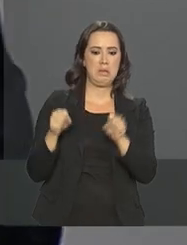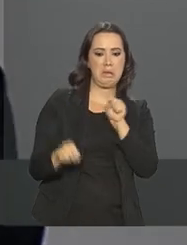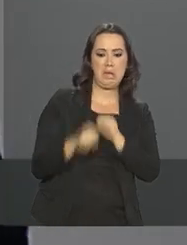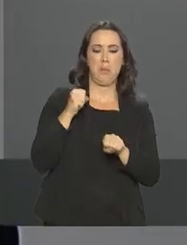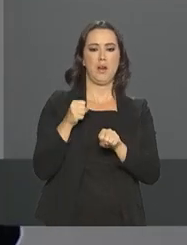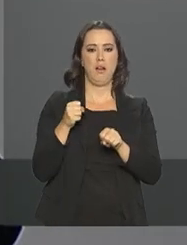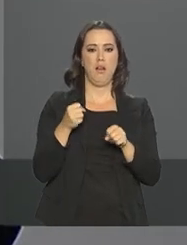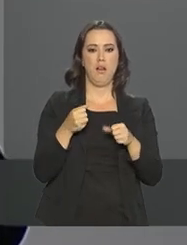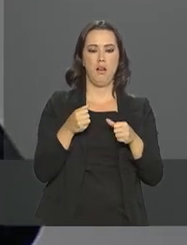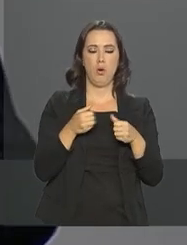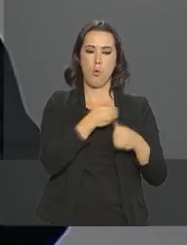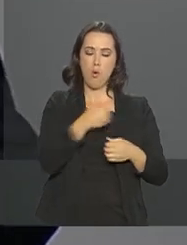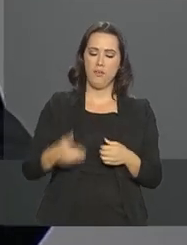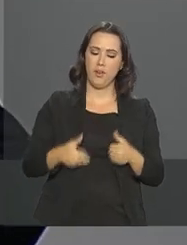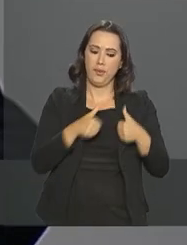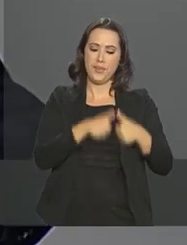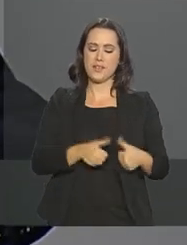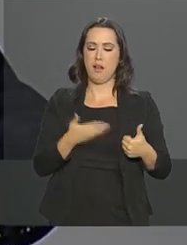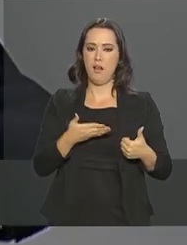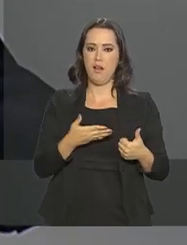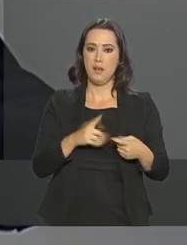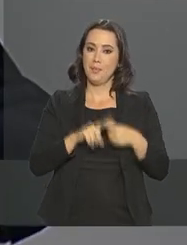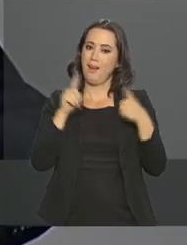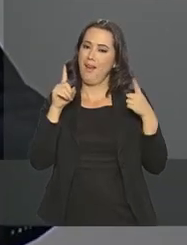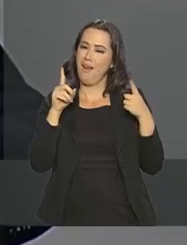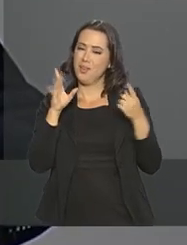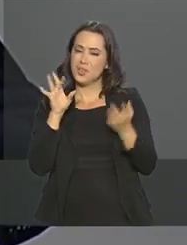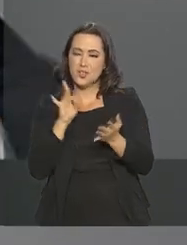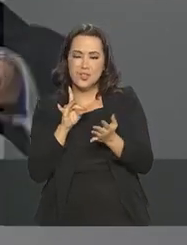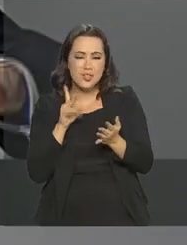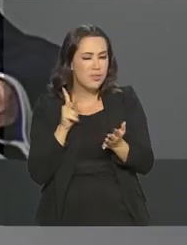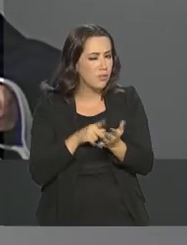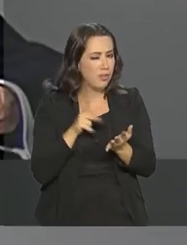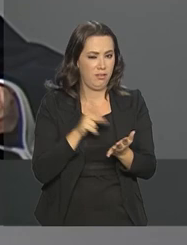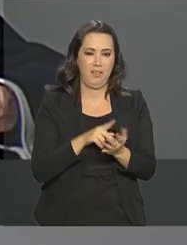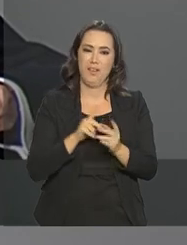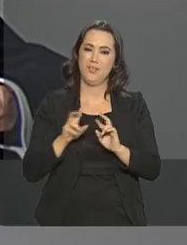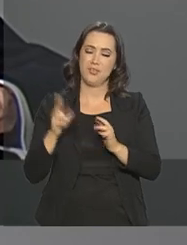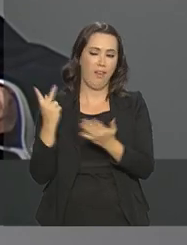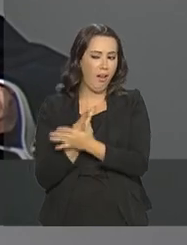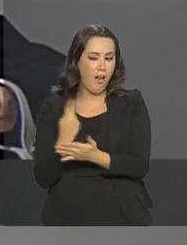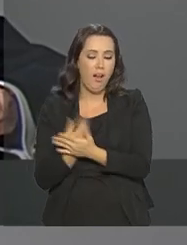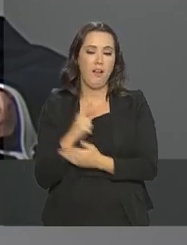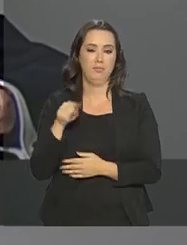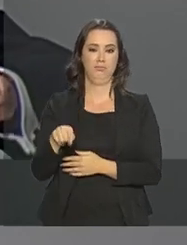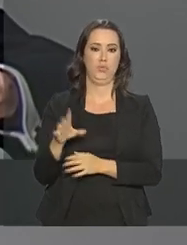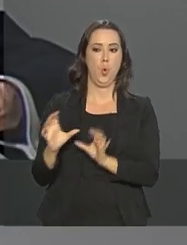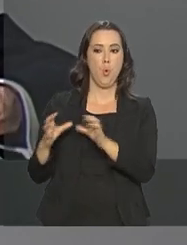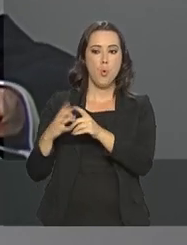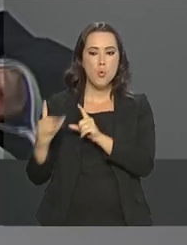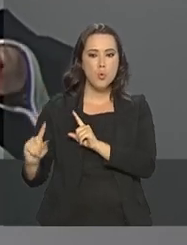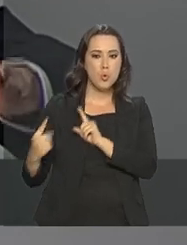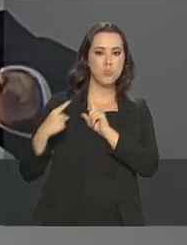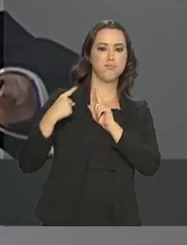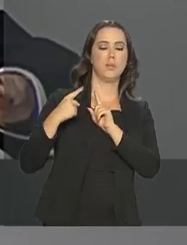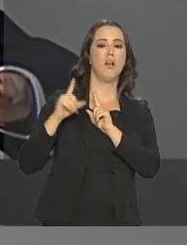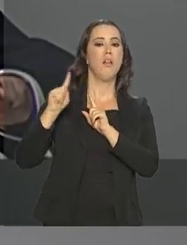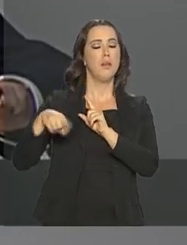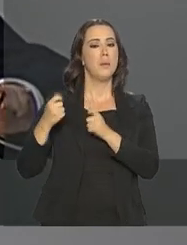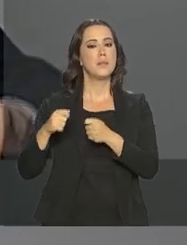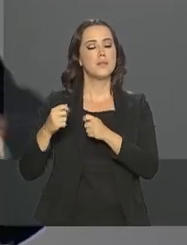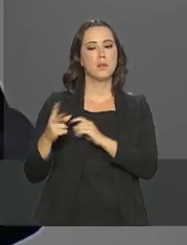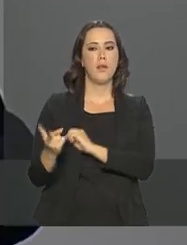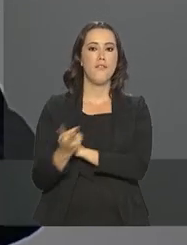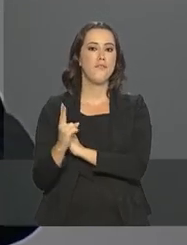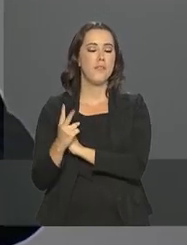né é a função da oposição é fundamental na democracia porque a oposição muitas vezes fiscaliza